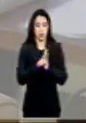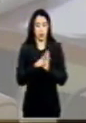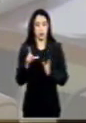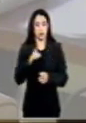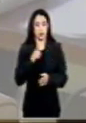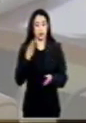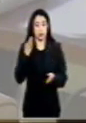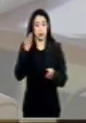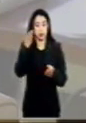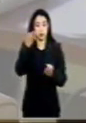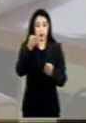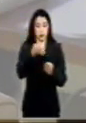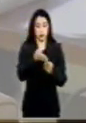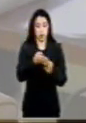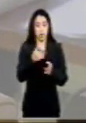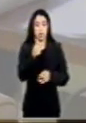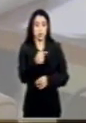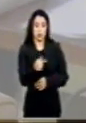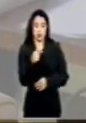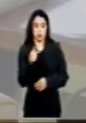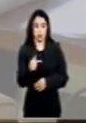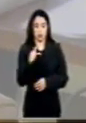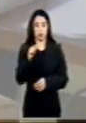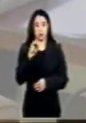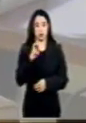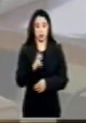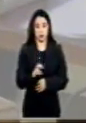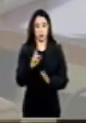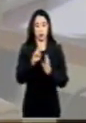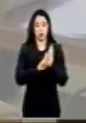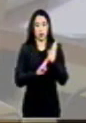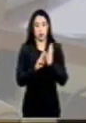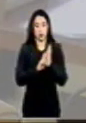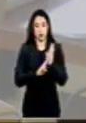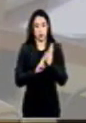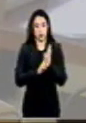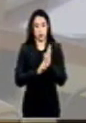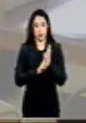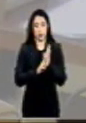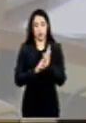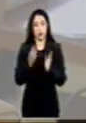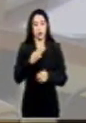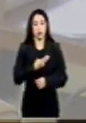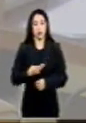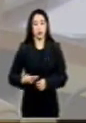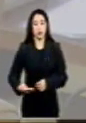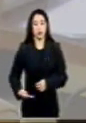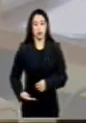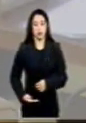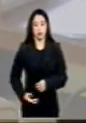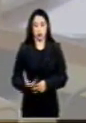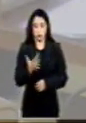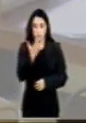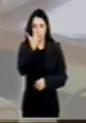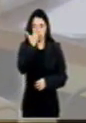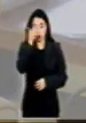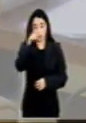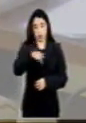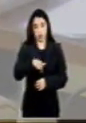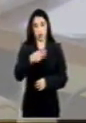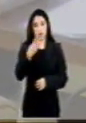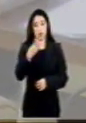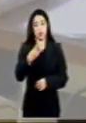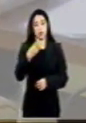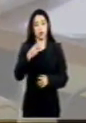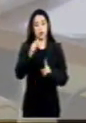direta em constitucionalidade 775 da relatoria do eminente ministro Dias Toffoli, apreciada neste tribunal pleno em 3 de abril